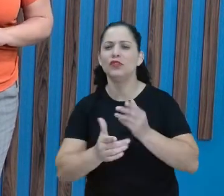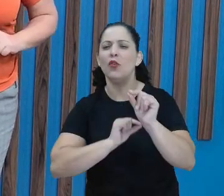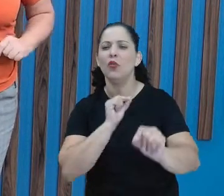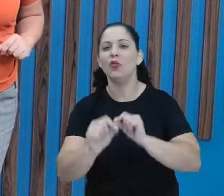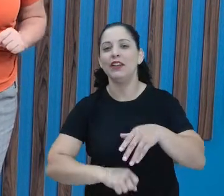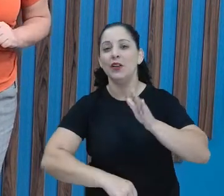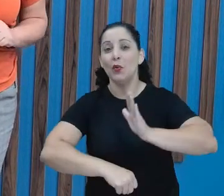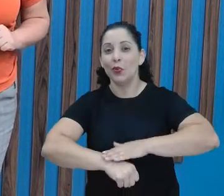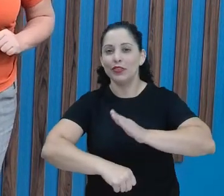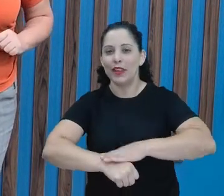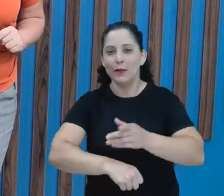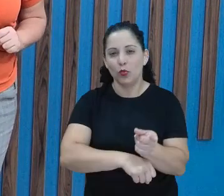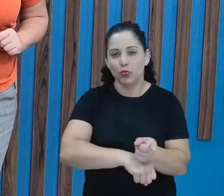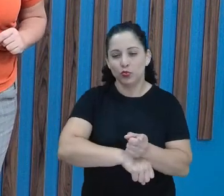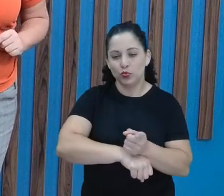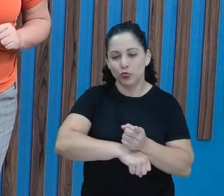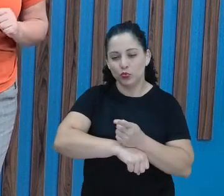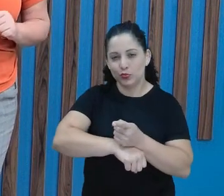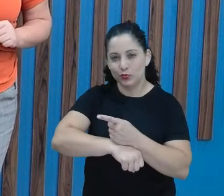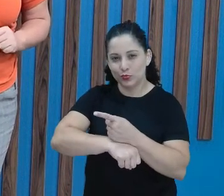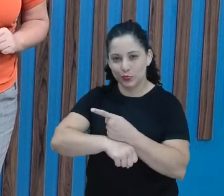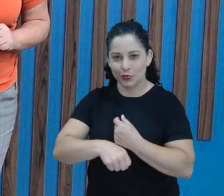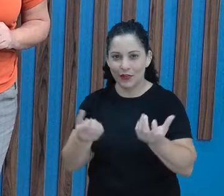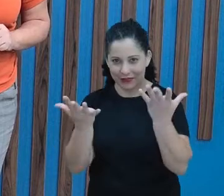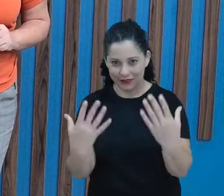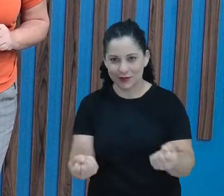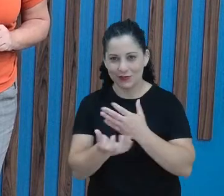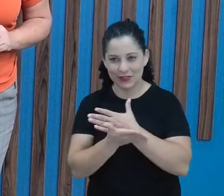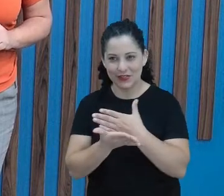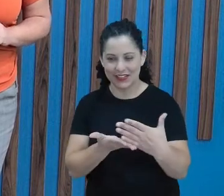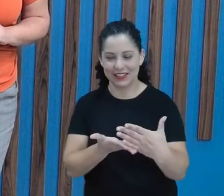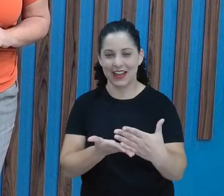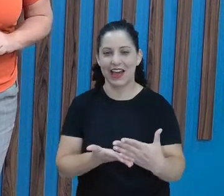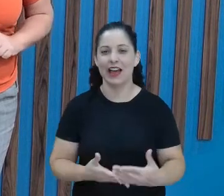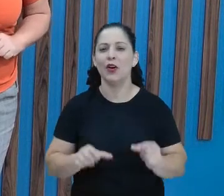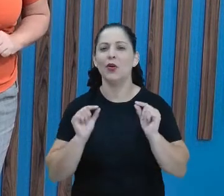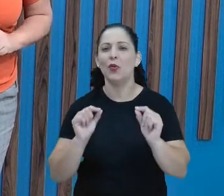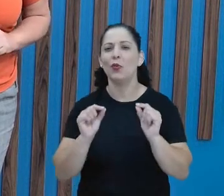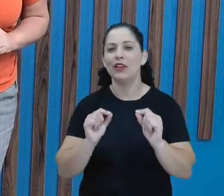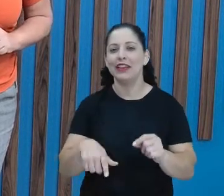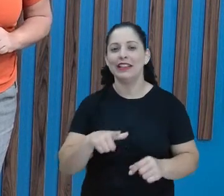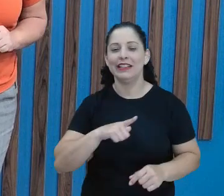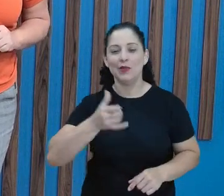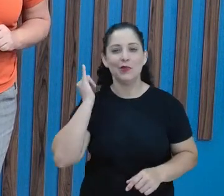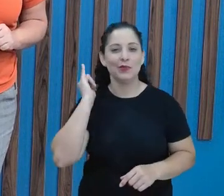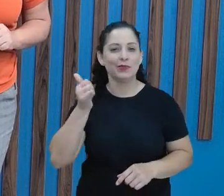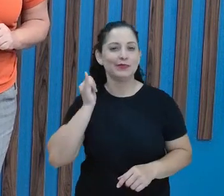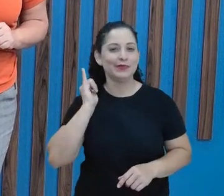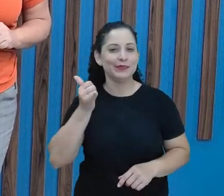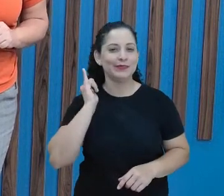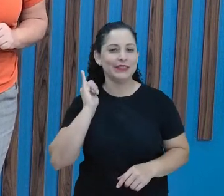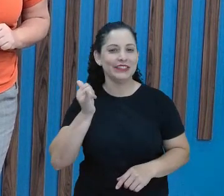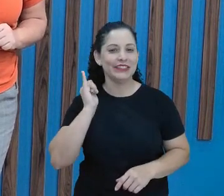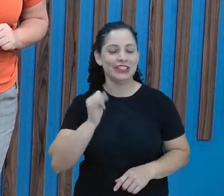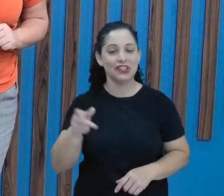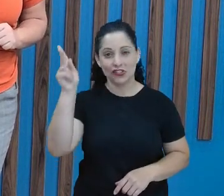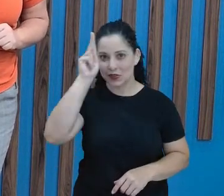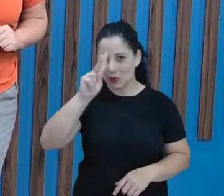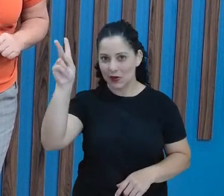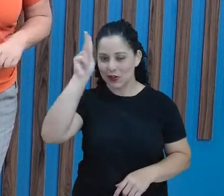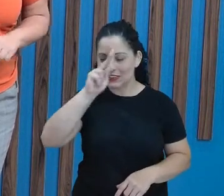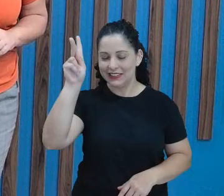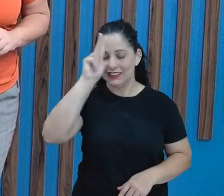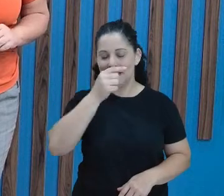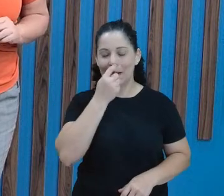e suas medidas. Então, vamos começar aí com uma parlenda, isso